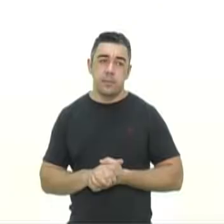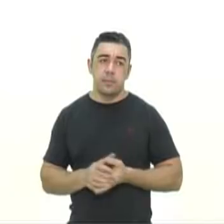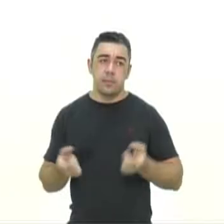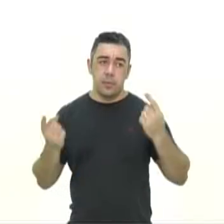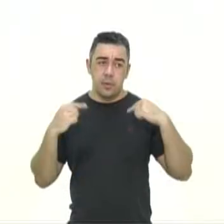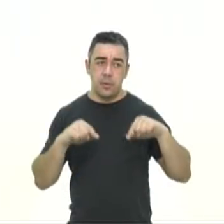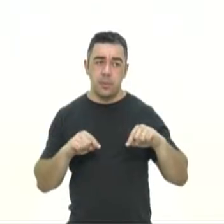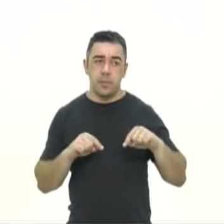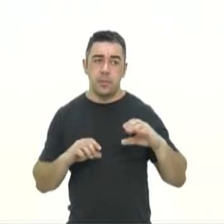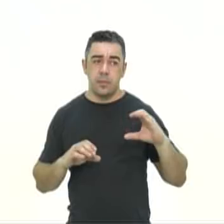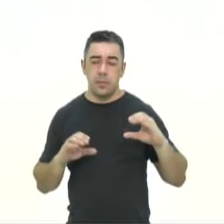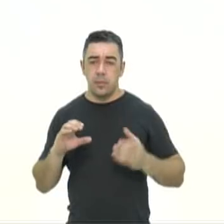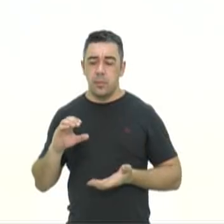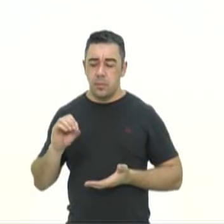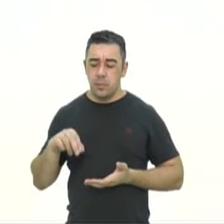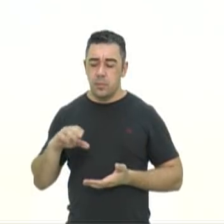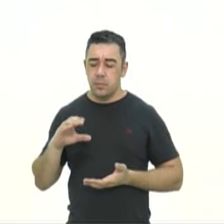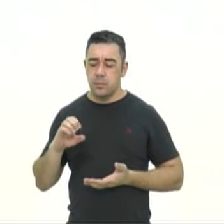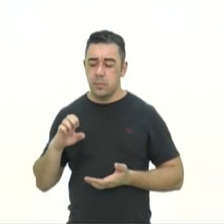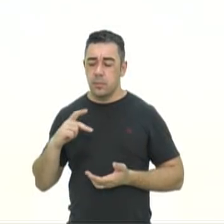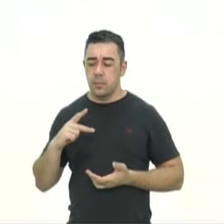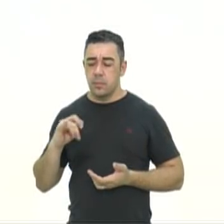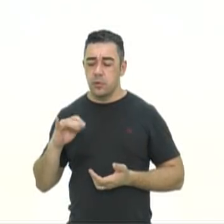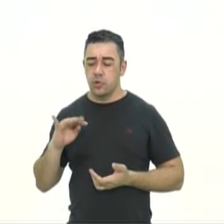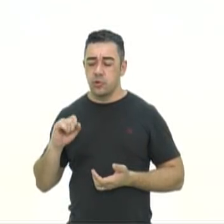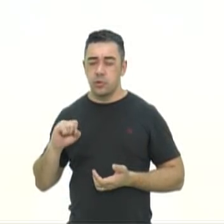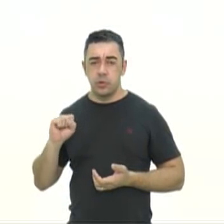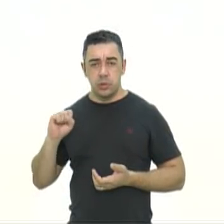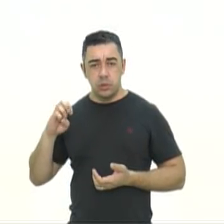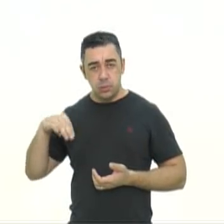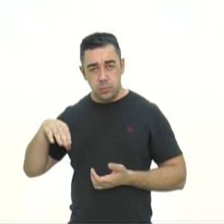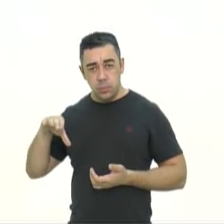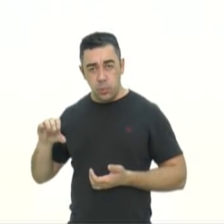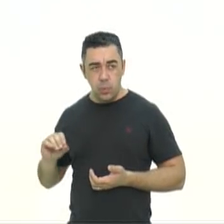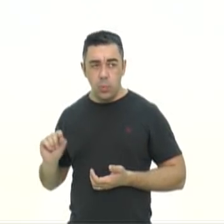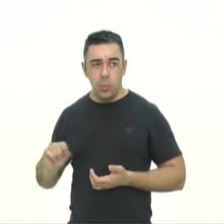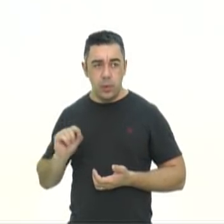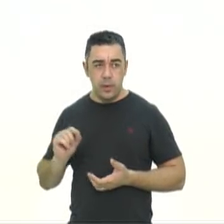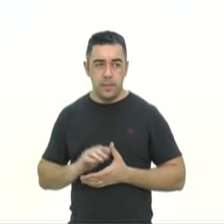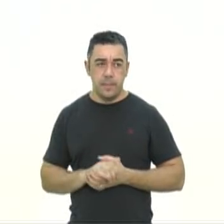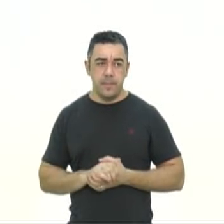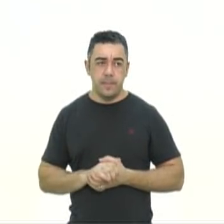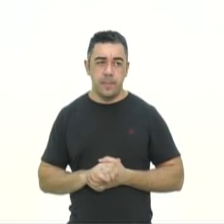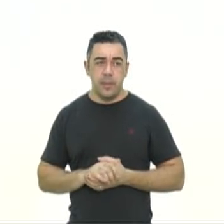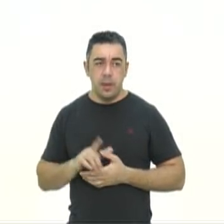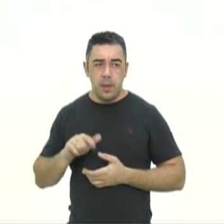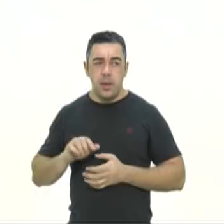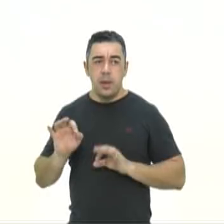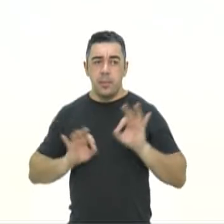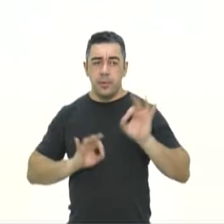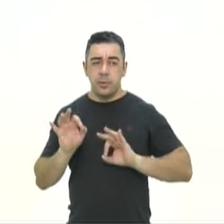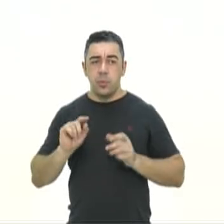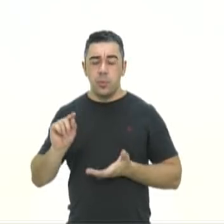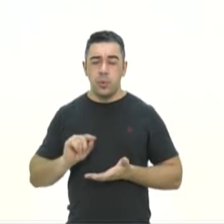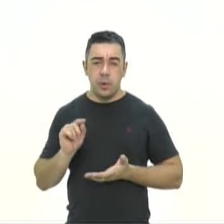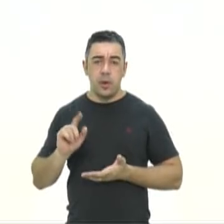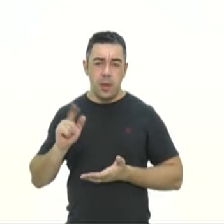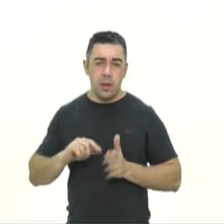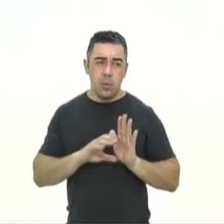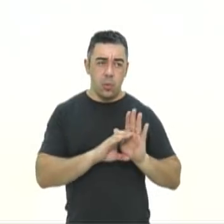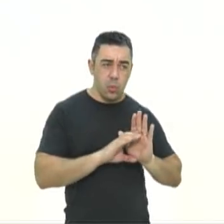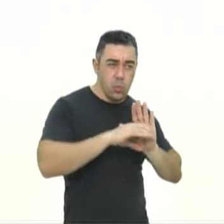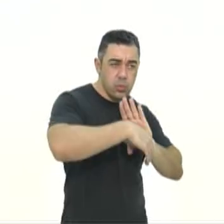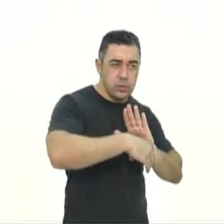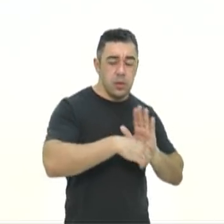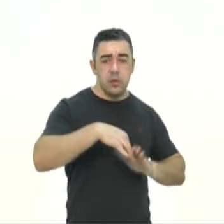cultismo. Depois, o conceptismo. O que que é o conceptismo? Intensa elaboração da dimensão conceitual